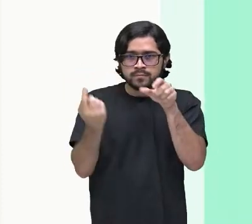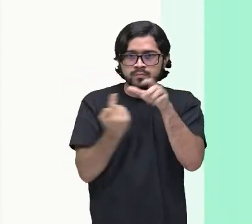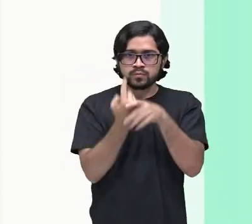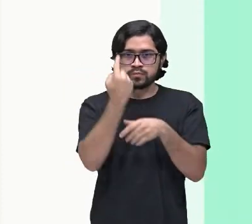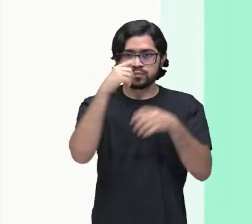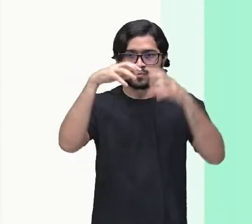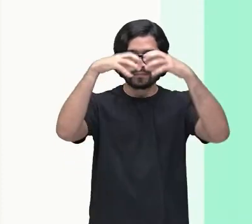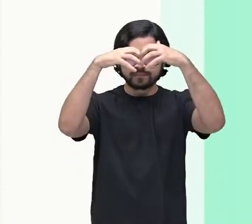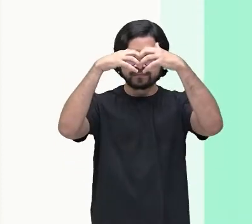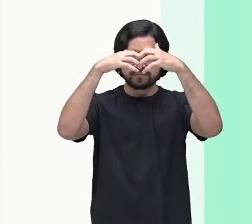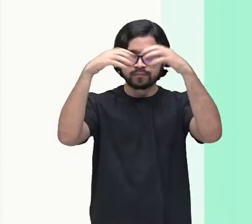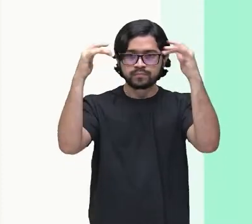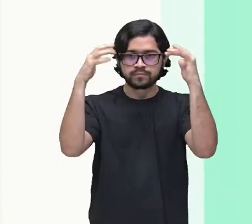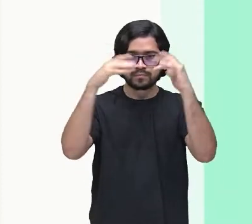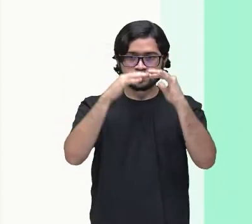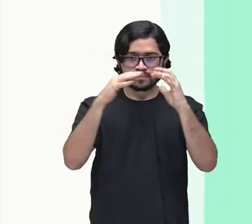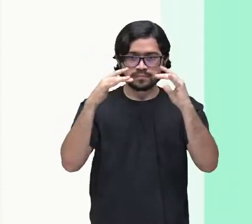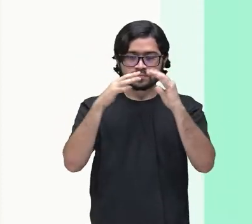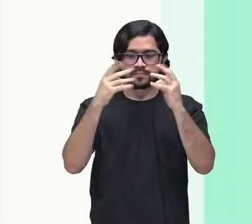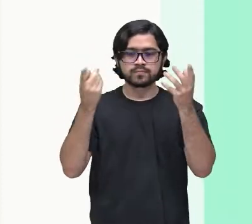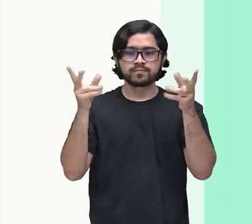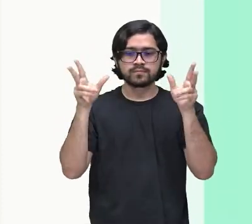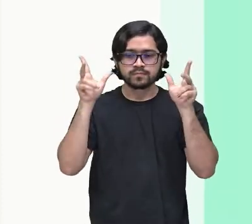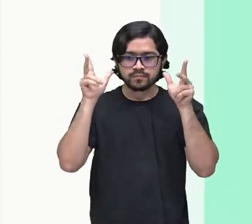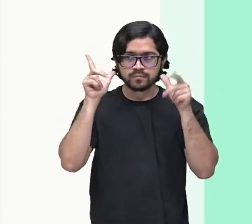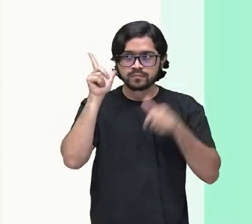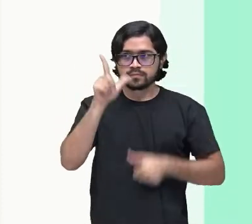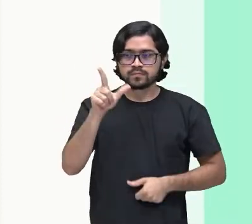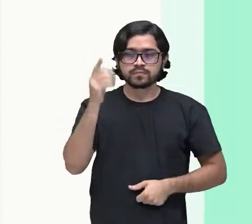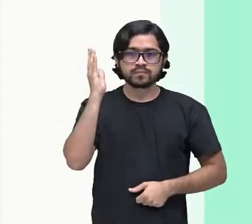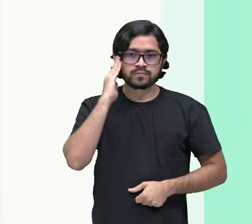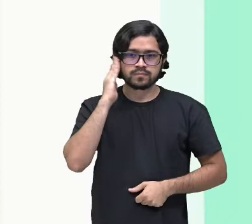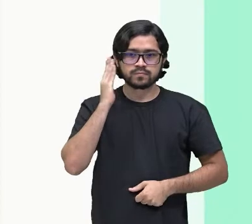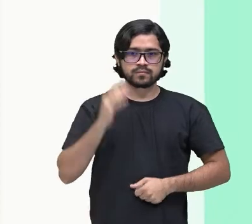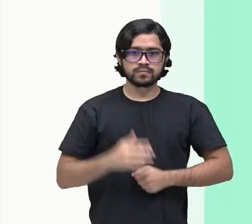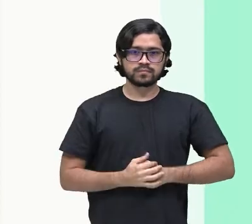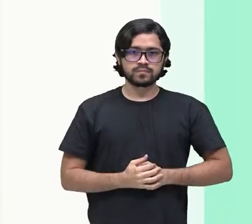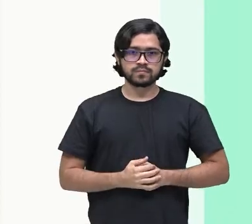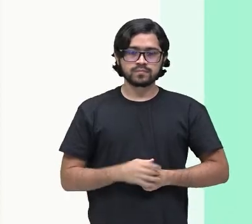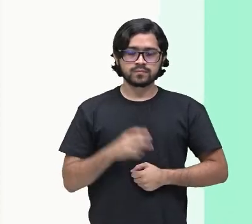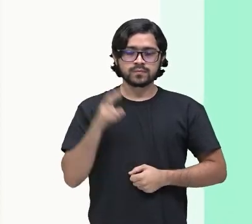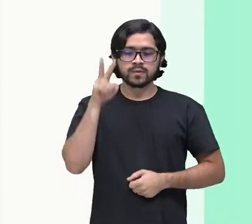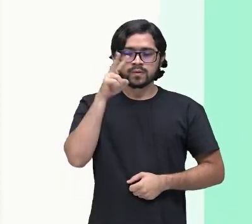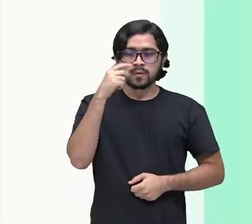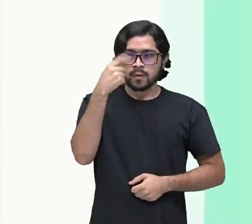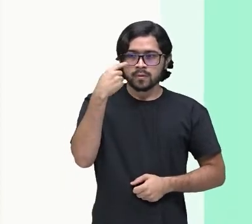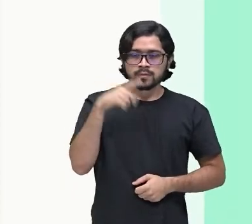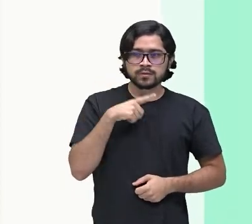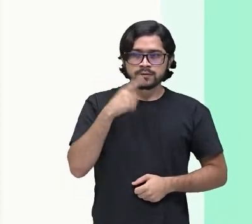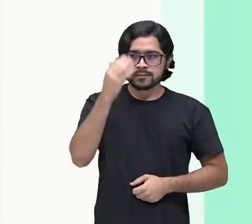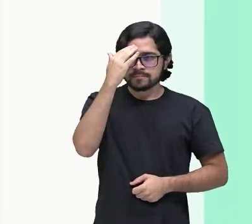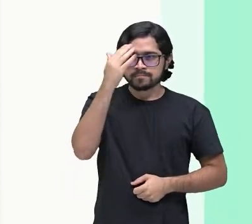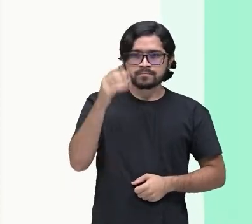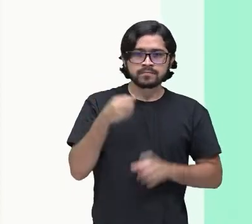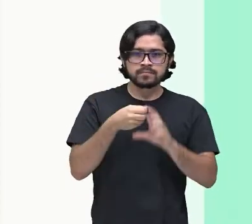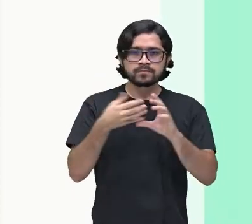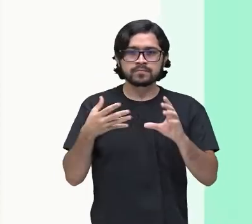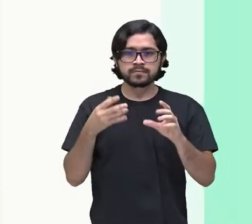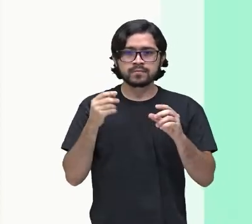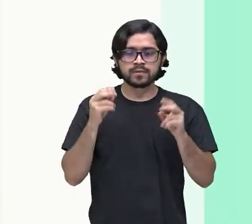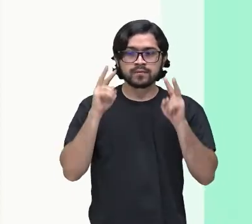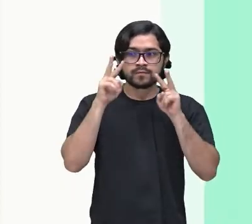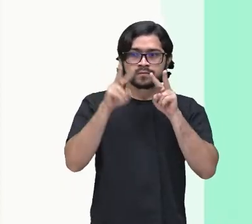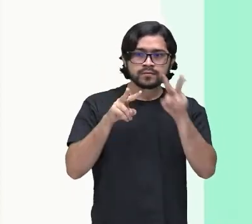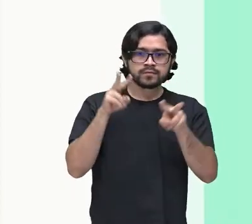cérebro traz a imagem para a gente, né? Os olhos apresentam como funções principais a visão, nutrição e proteção.